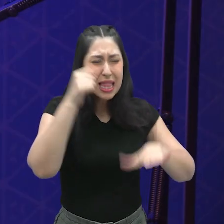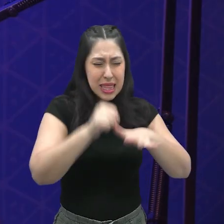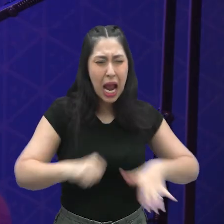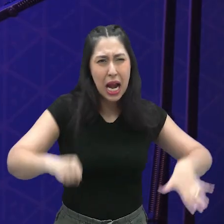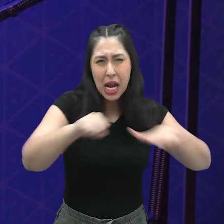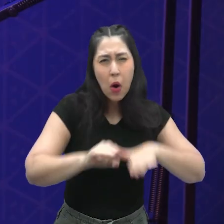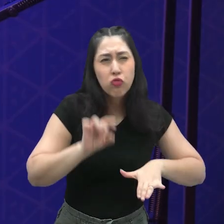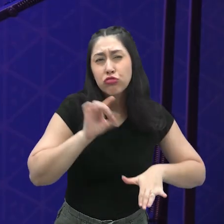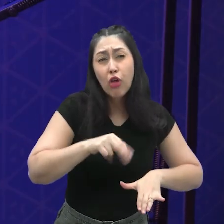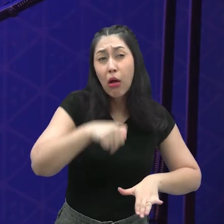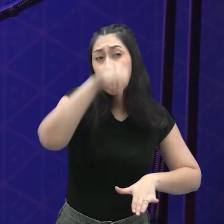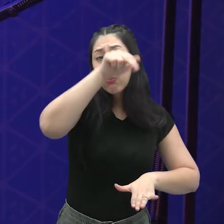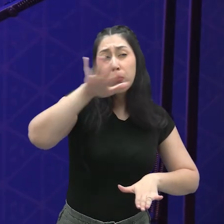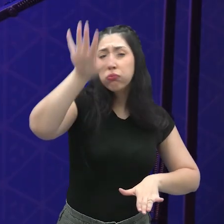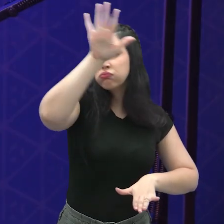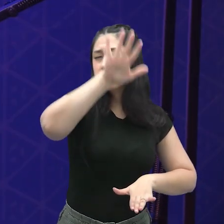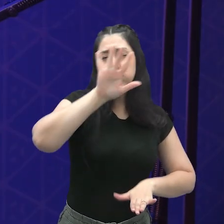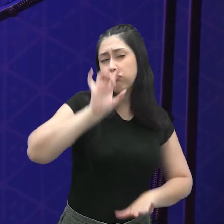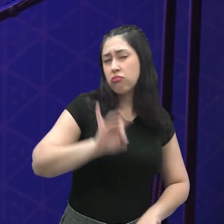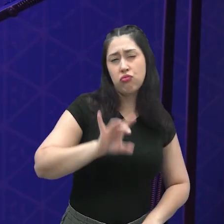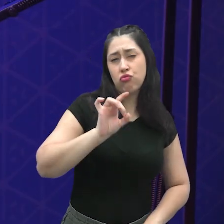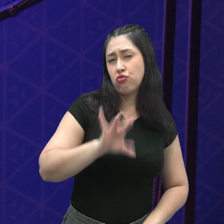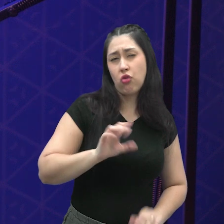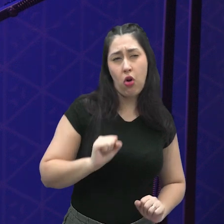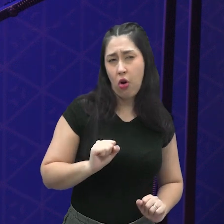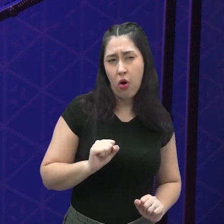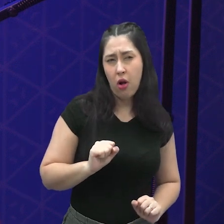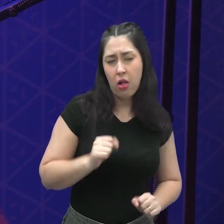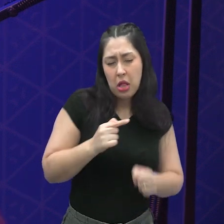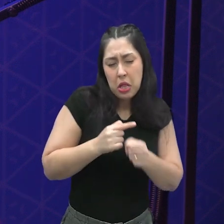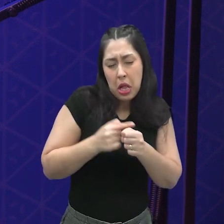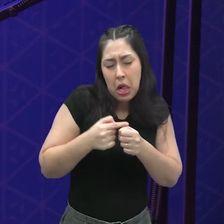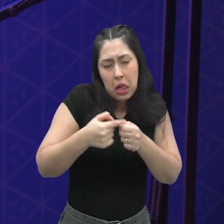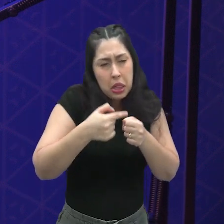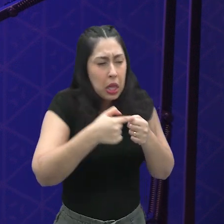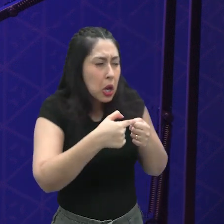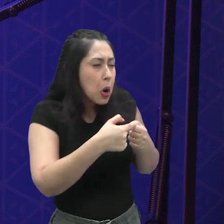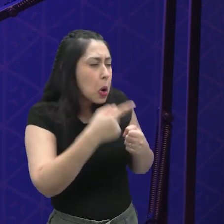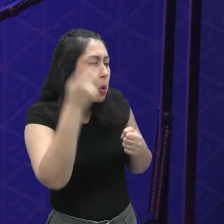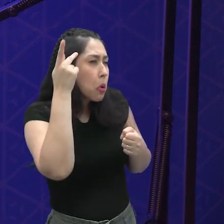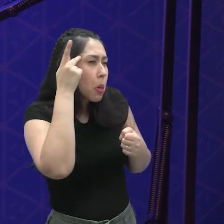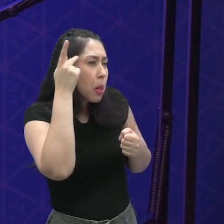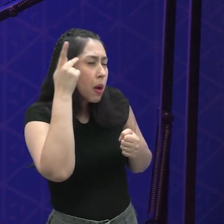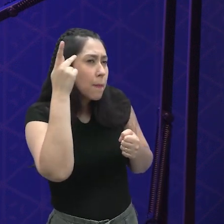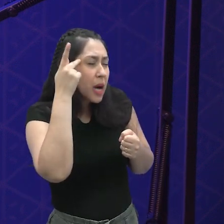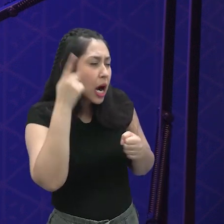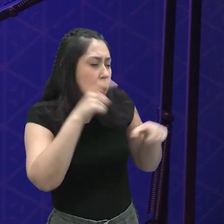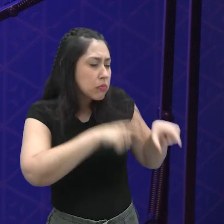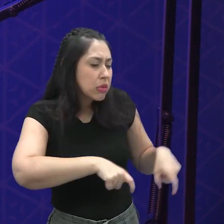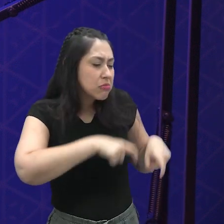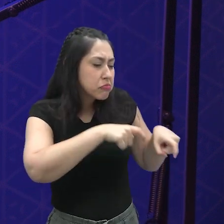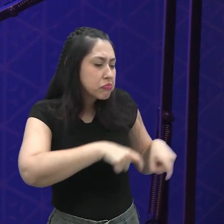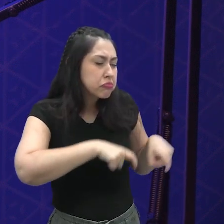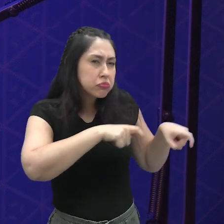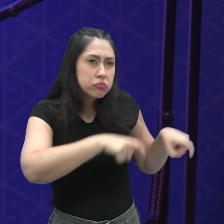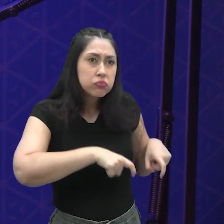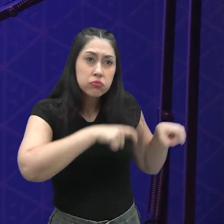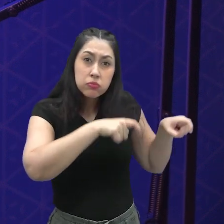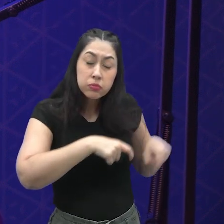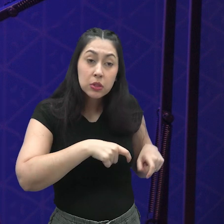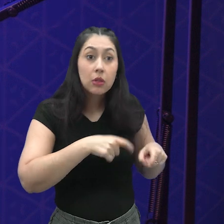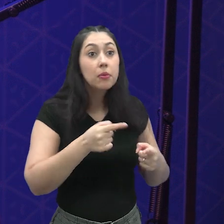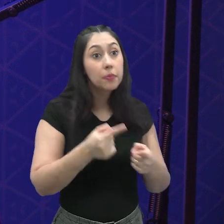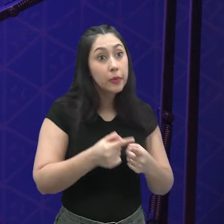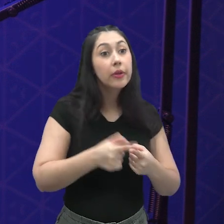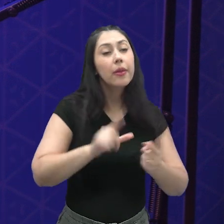é só do sertão nordestino, ou de que ele é só do interior de São Paulo, mais falando do povo caipira, né, no interior de